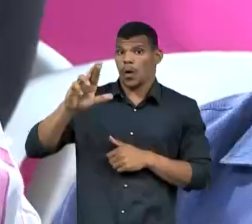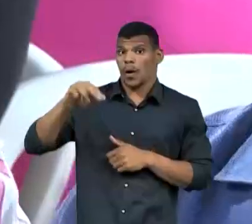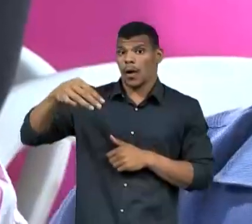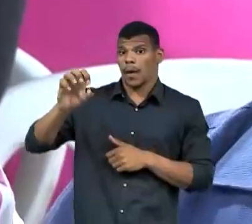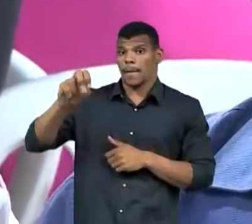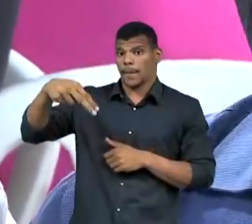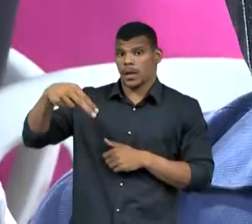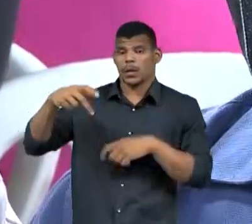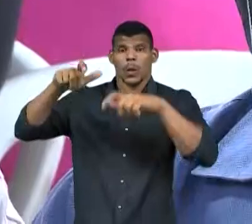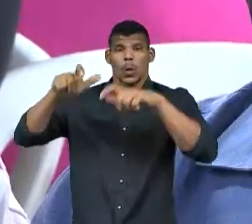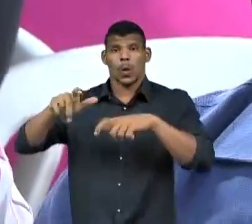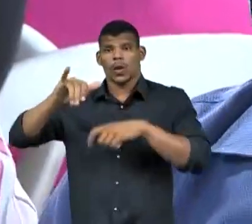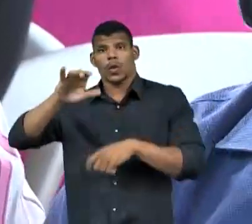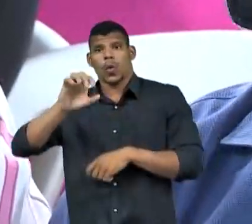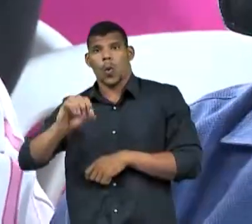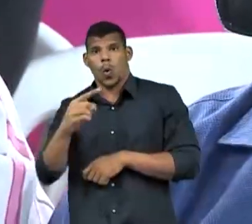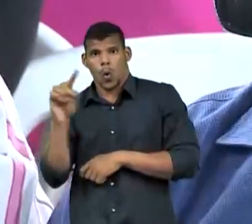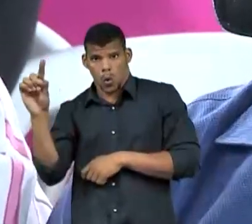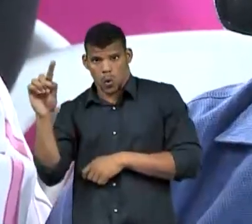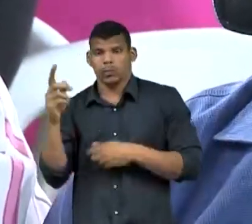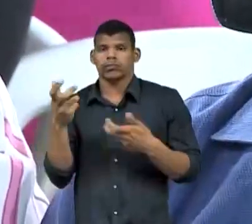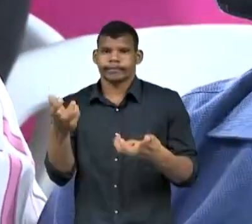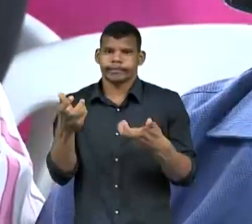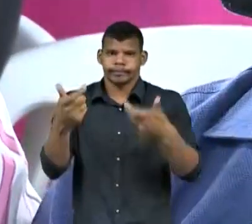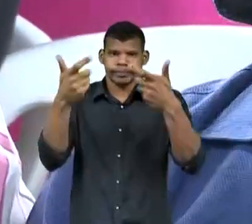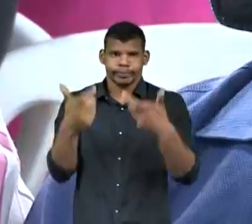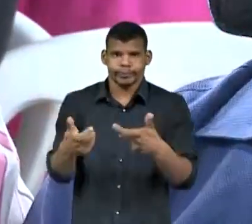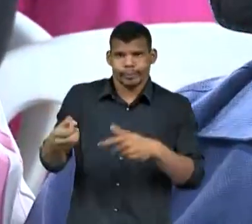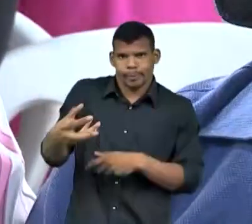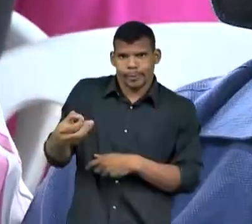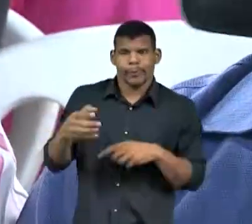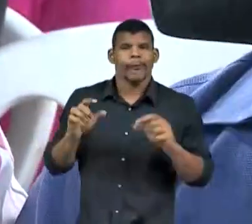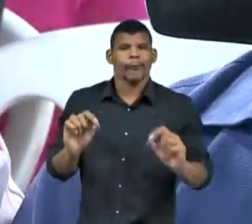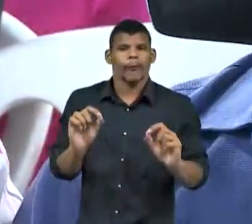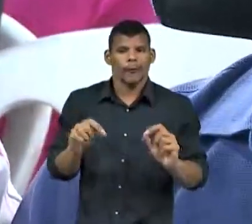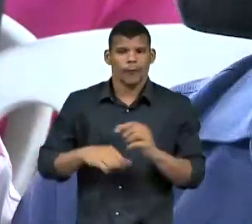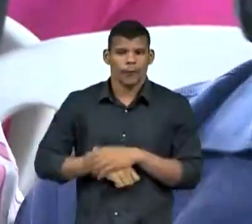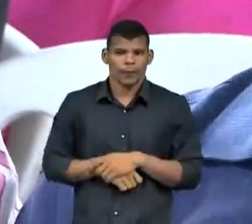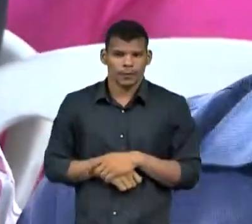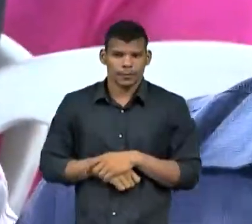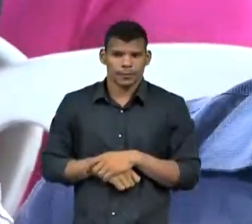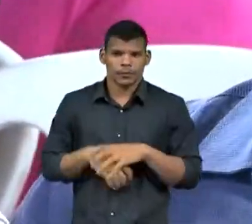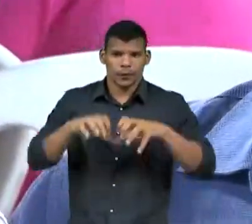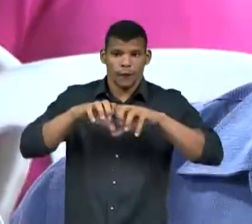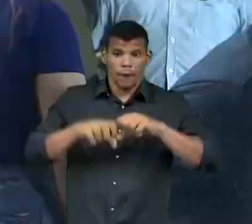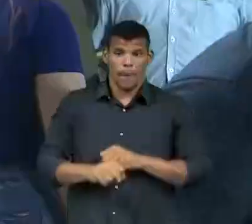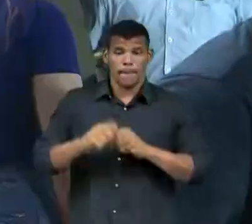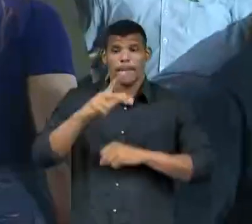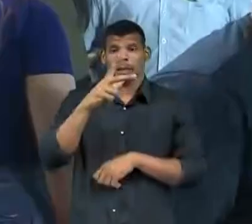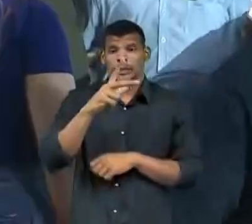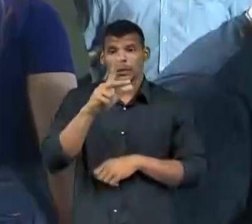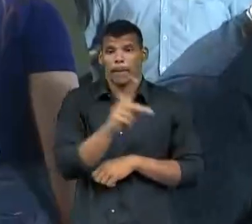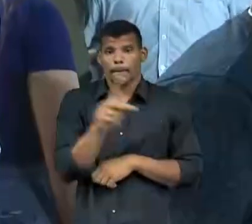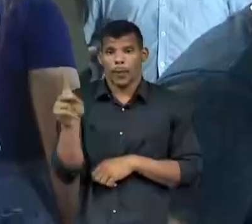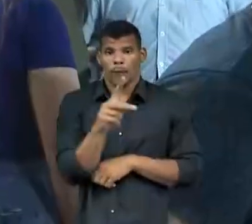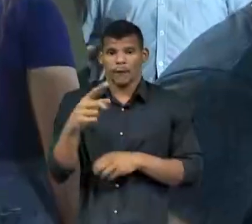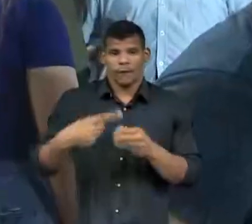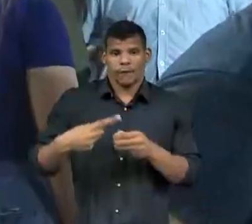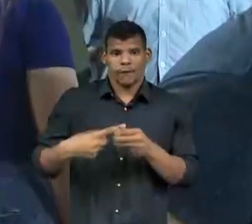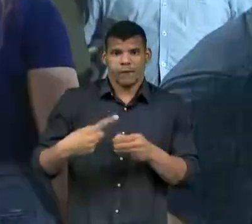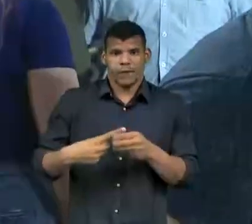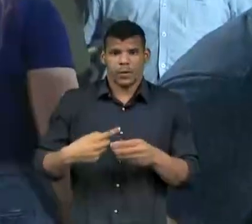Icó e espera que o novo espaço traga bons resultados na formação dos professores do interior. Nós esperávamos